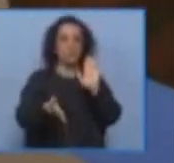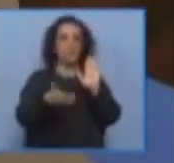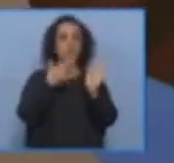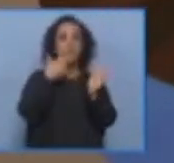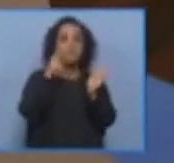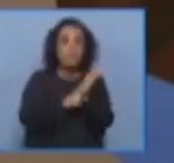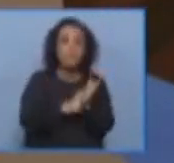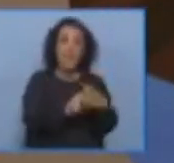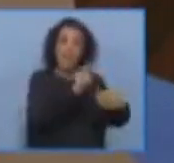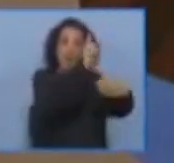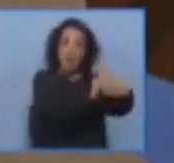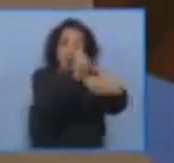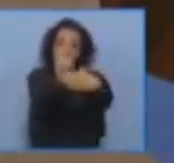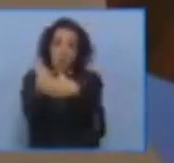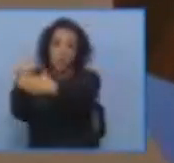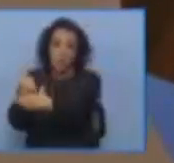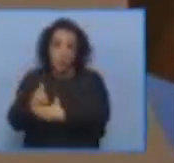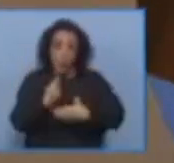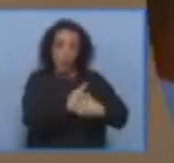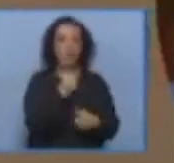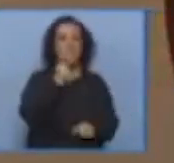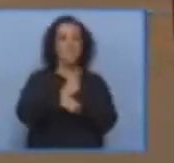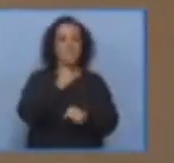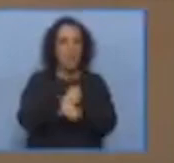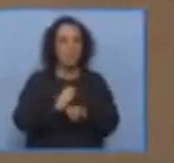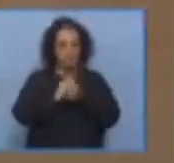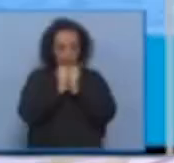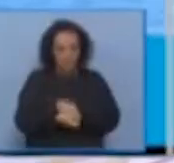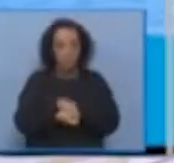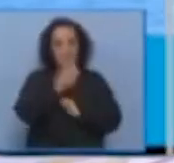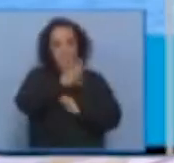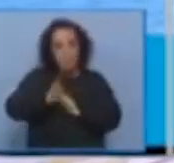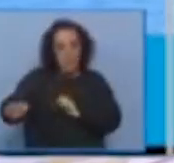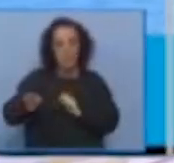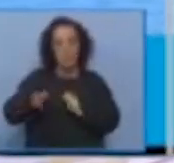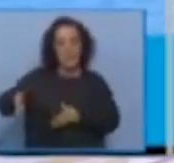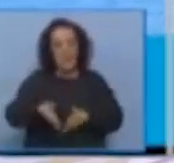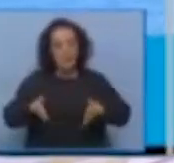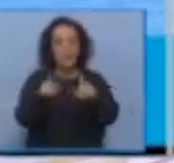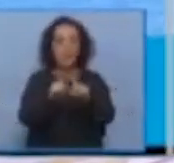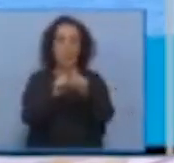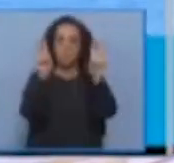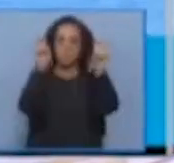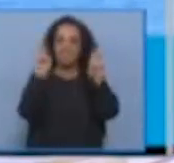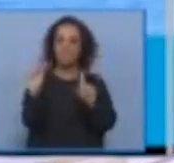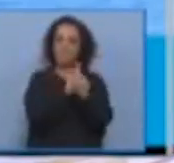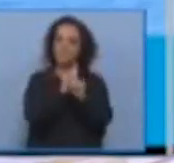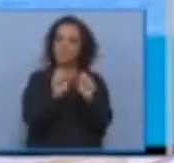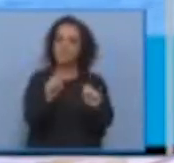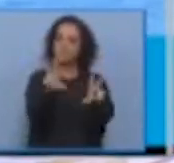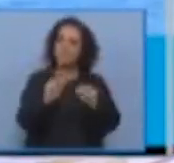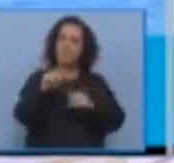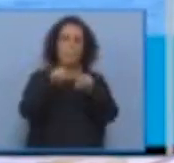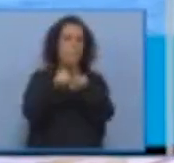em cada igreja se tomem medidas e se faça caminho. E sobretudo se faça essa limpeza, até uma limpeza